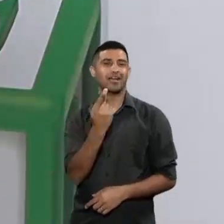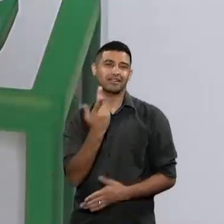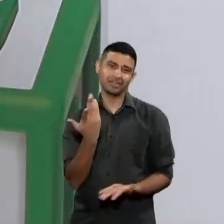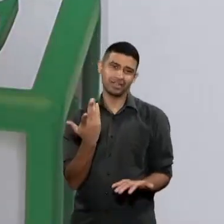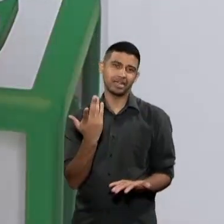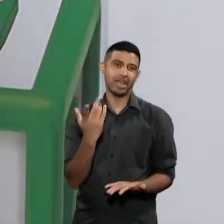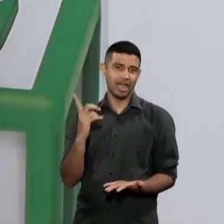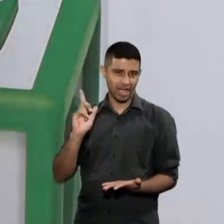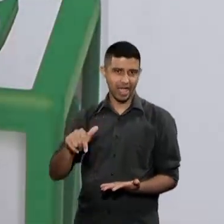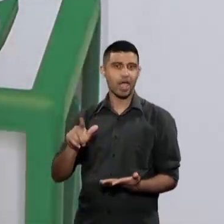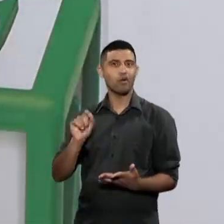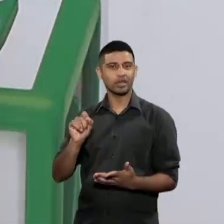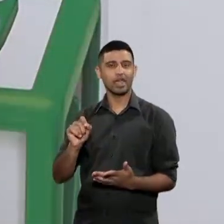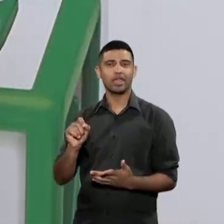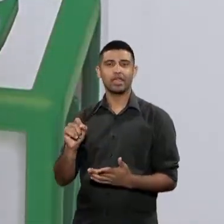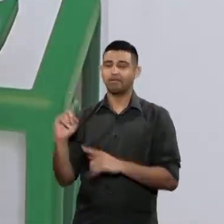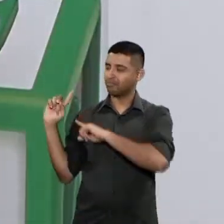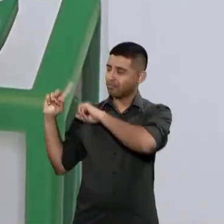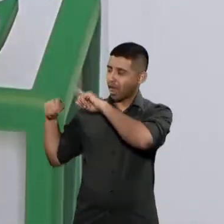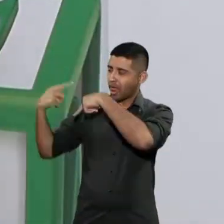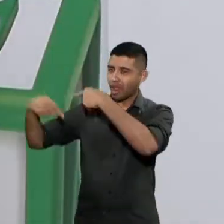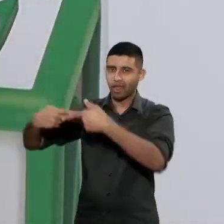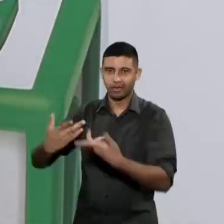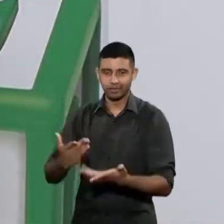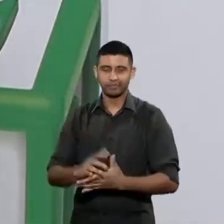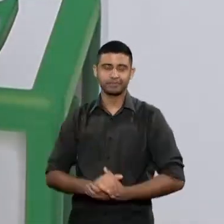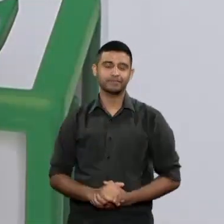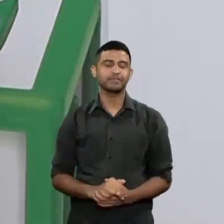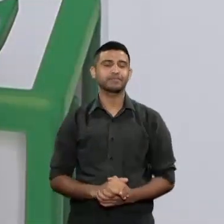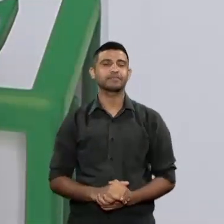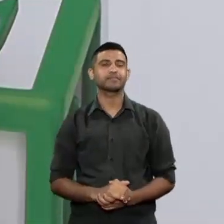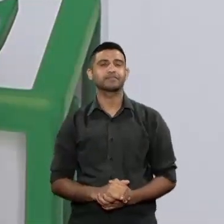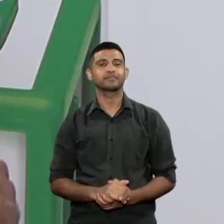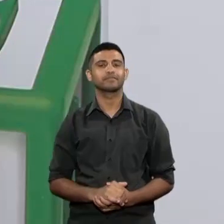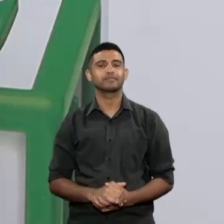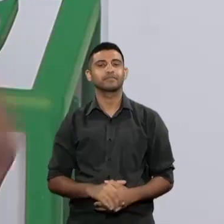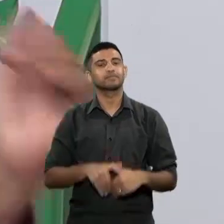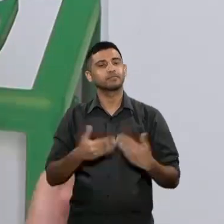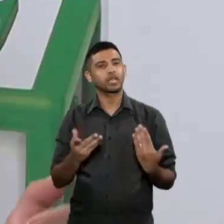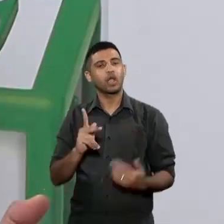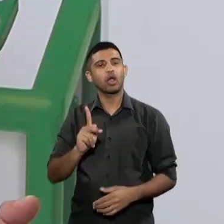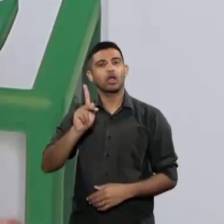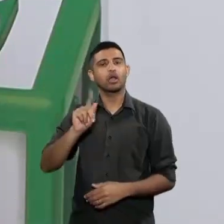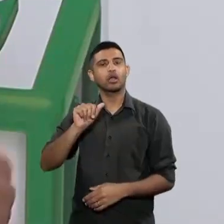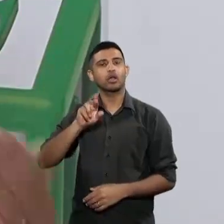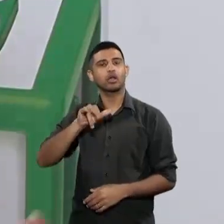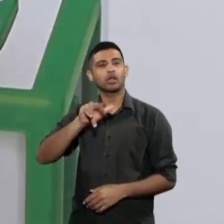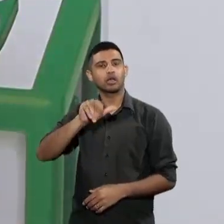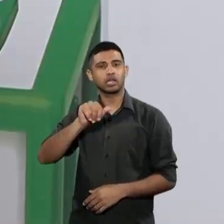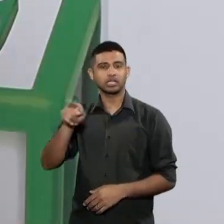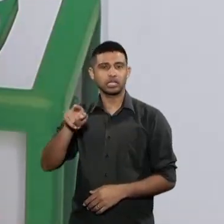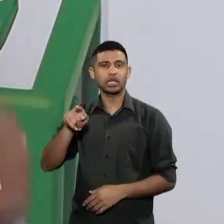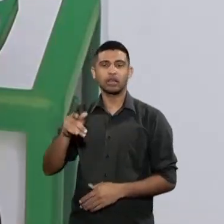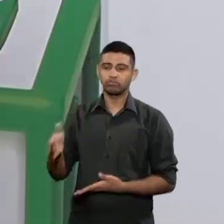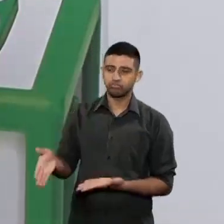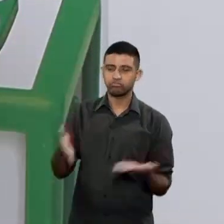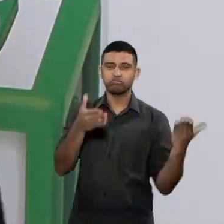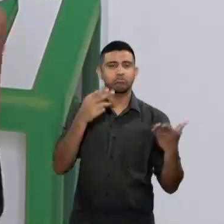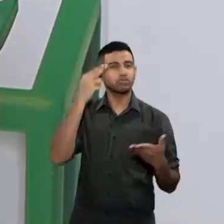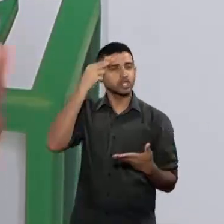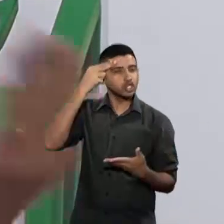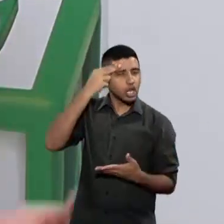é genético, né? Hereditário. E então a Karina foi encaminhada para o neuropediatra